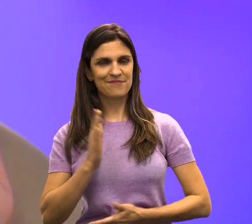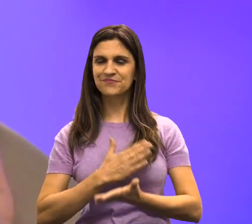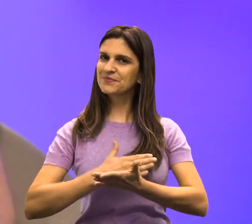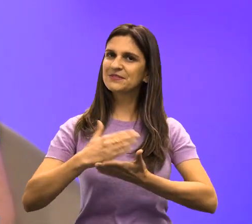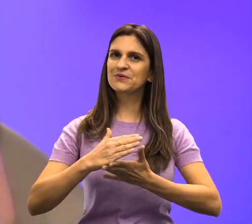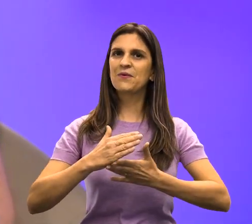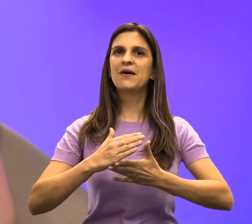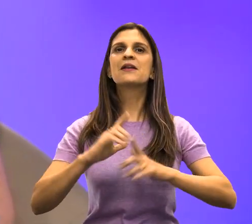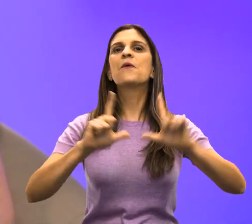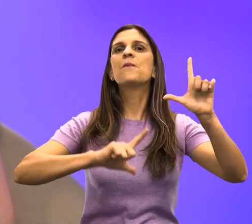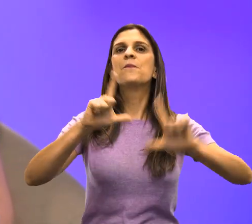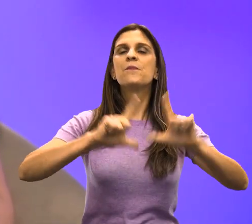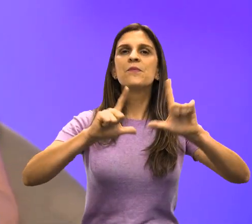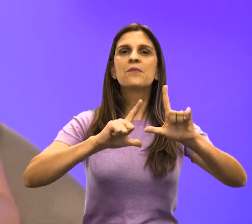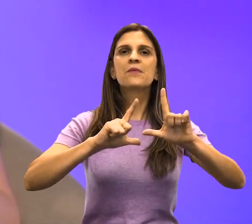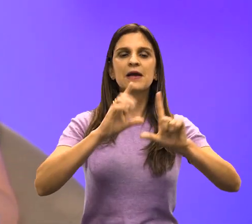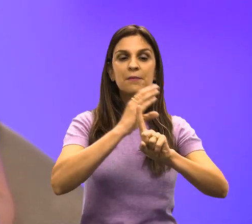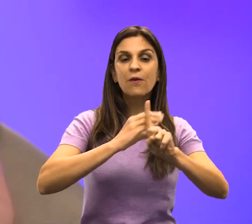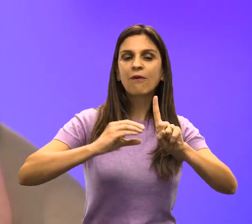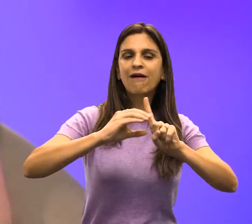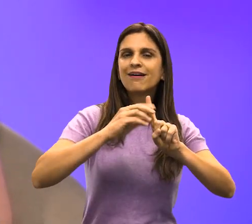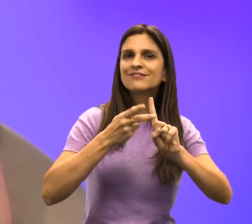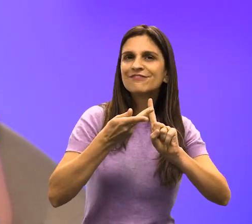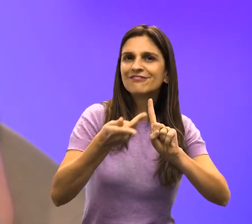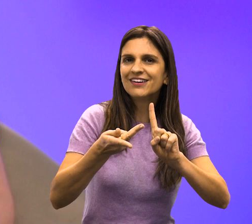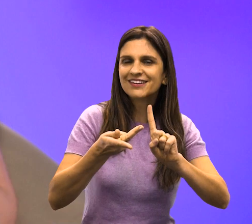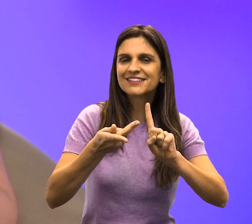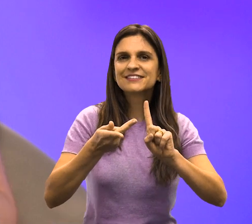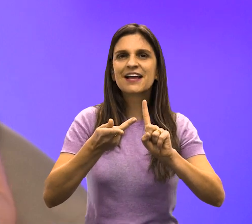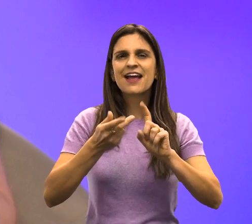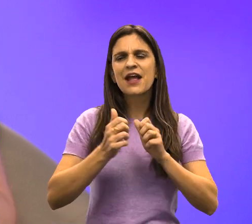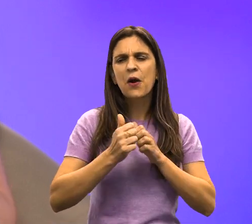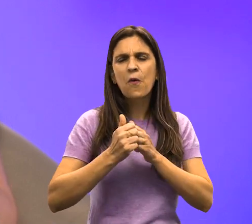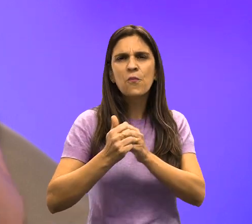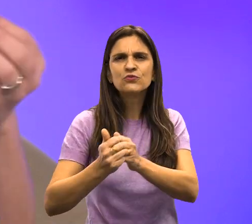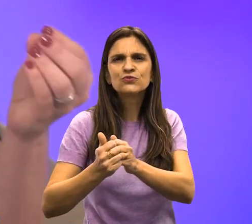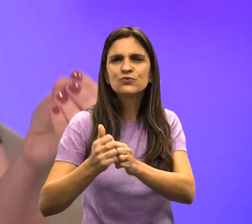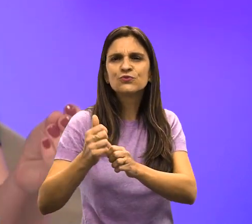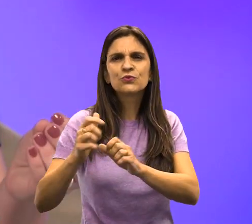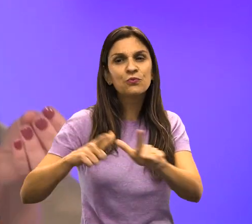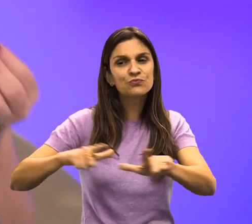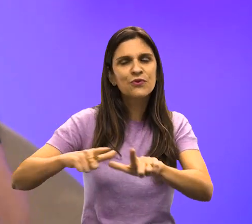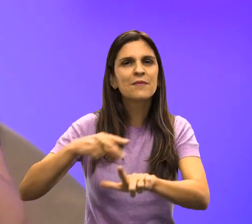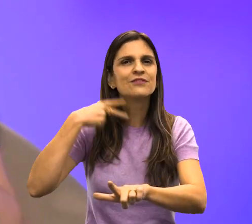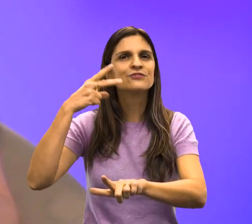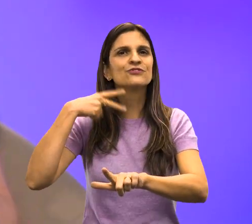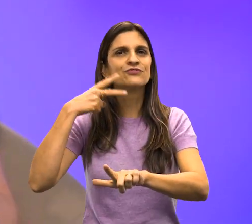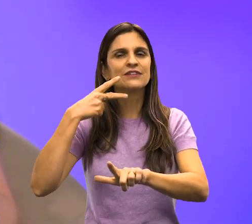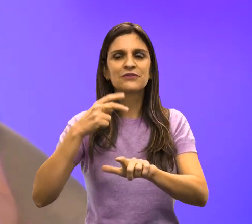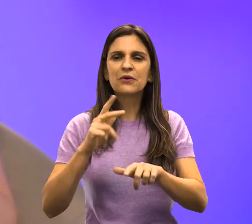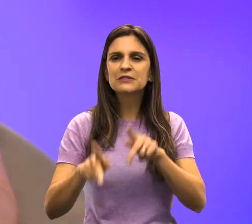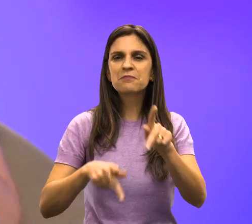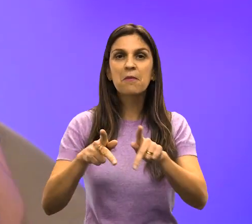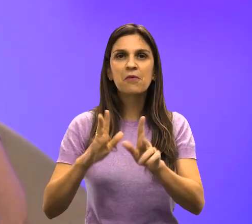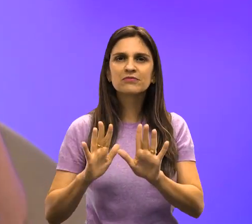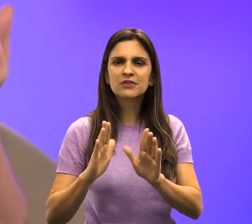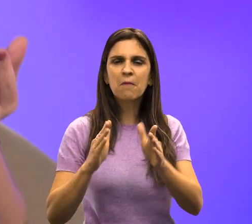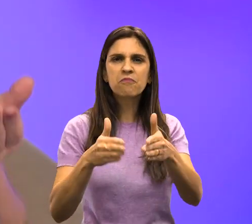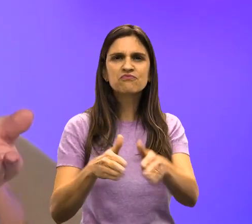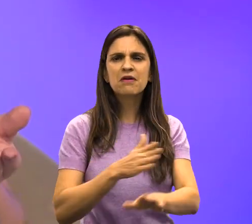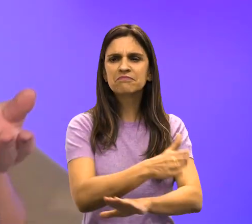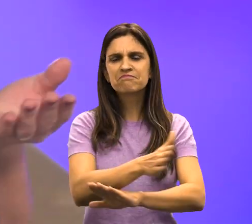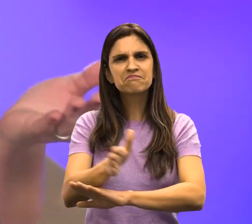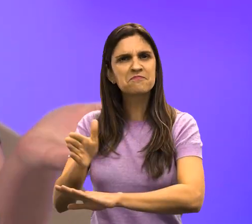Olá, começa agora o programa Voz da Comunidade, que acompanha o trabalho dos vereadores junto à população para atender